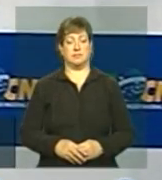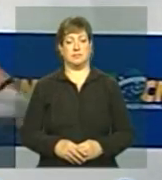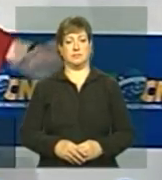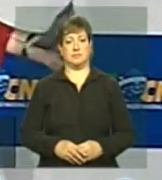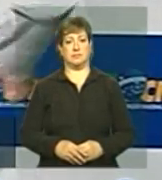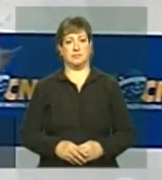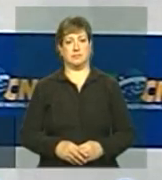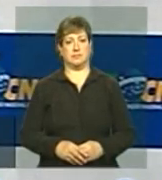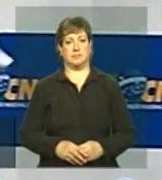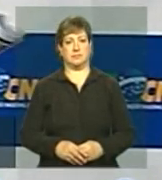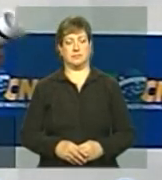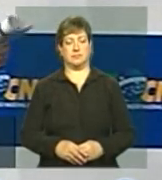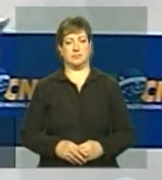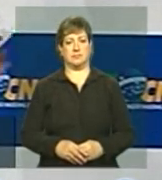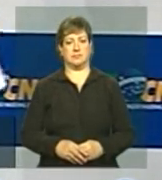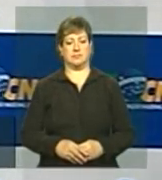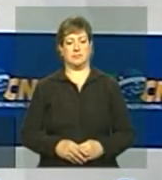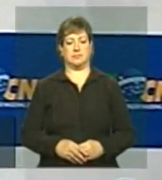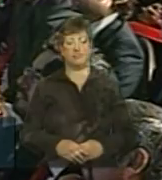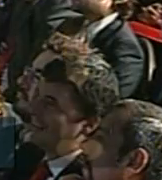por favor.